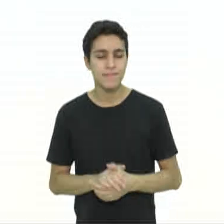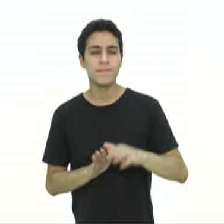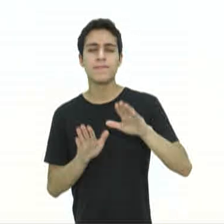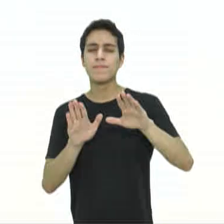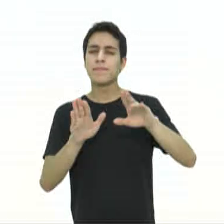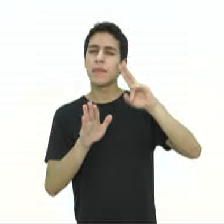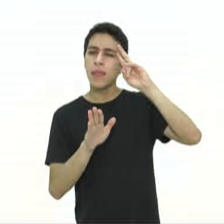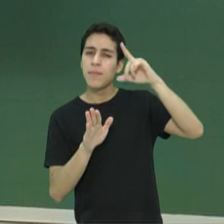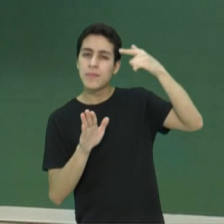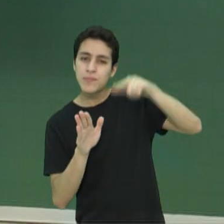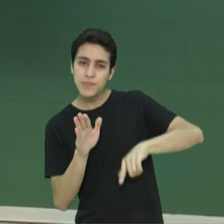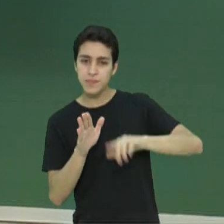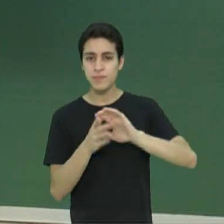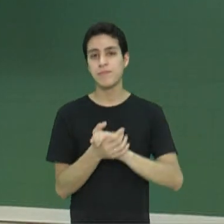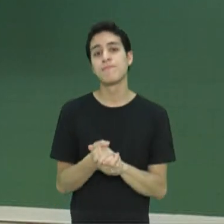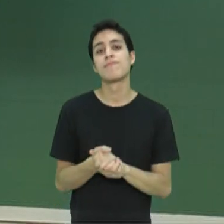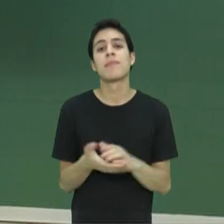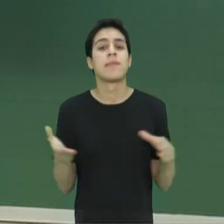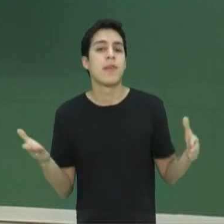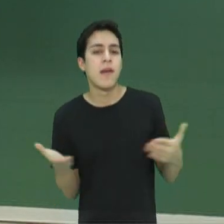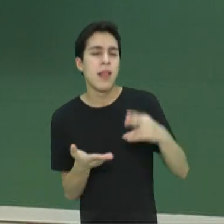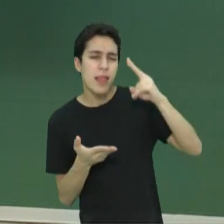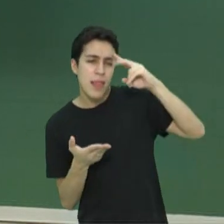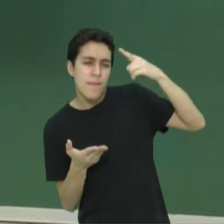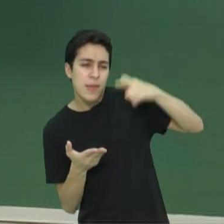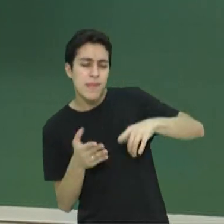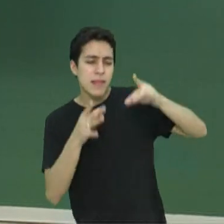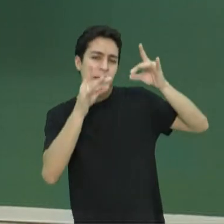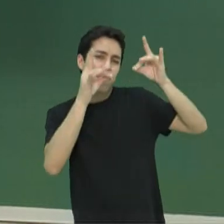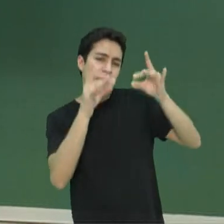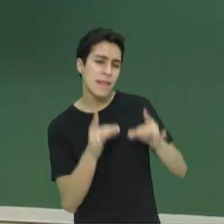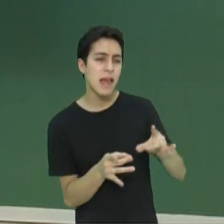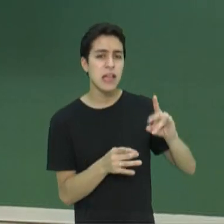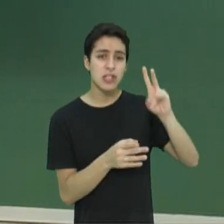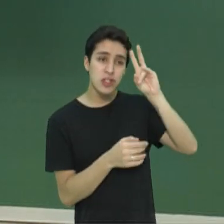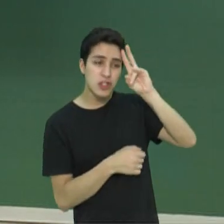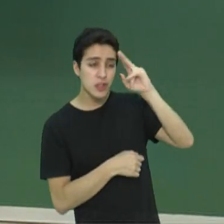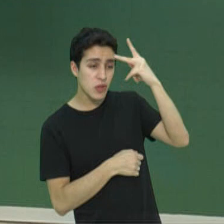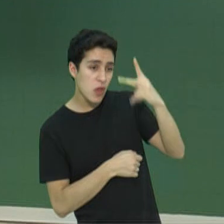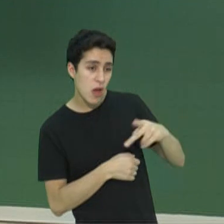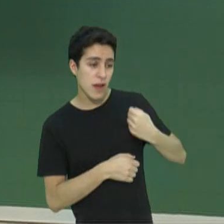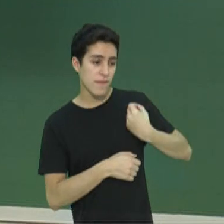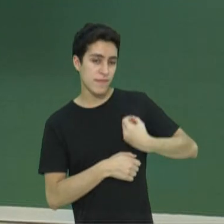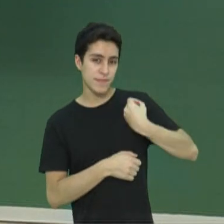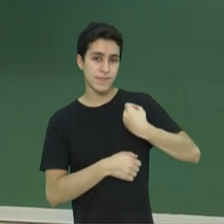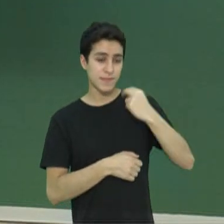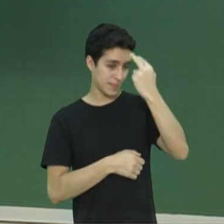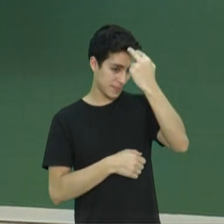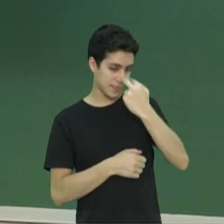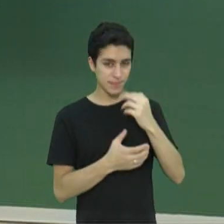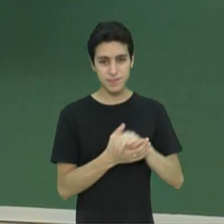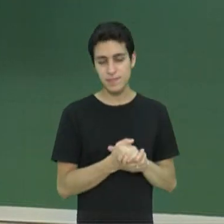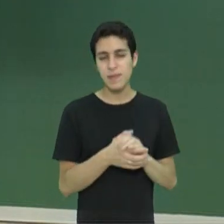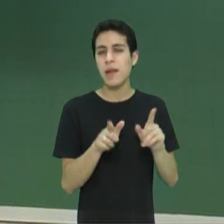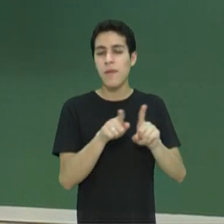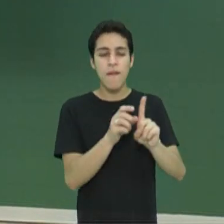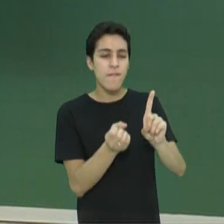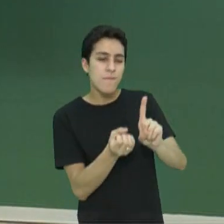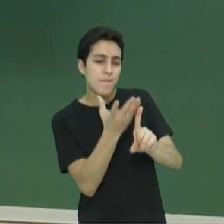Relembrando, vamos agora relembrar alguns detalhes ali da biografia e das principais obras de